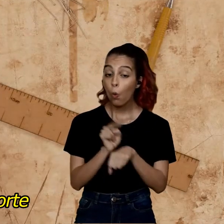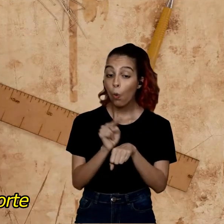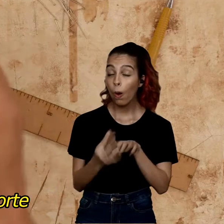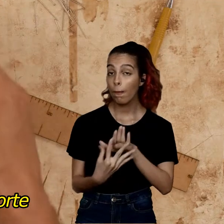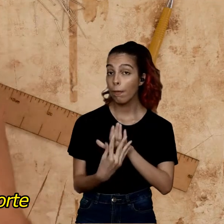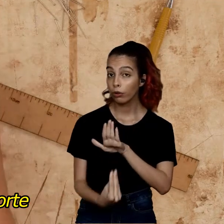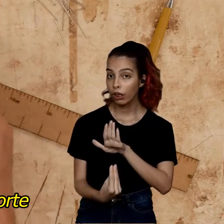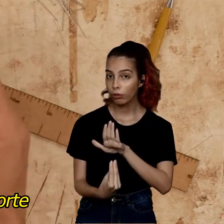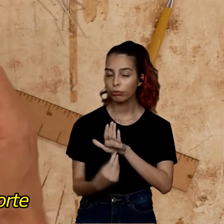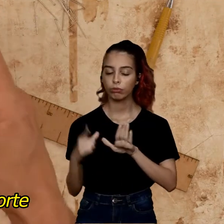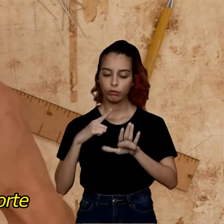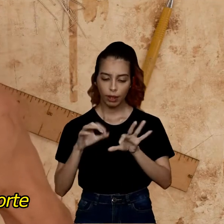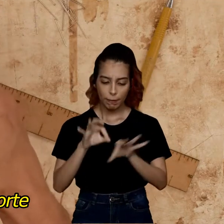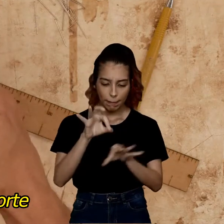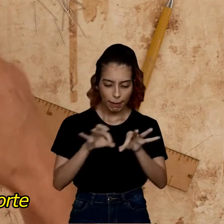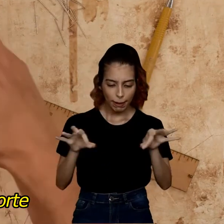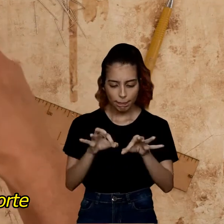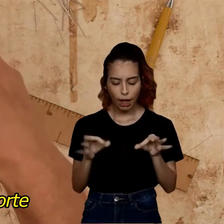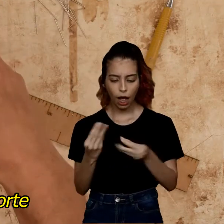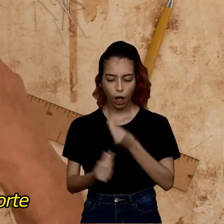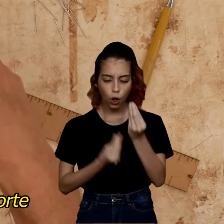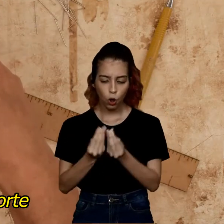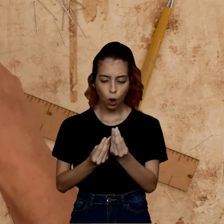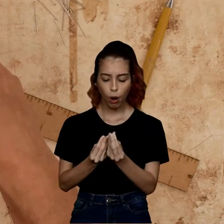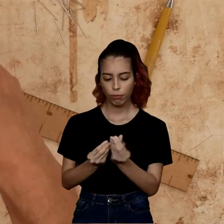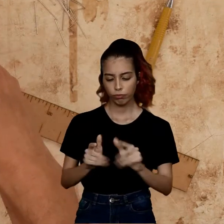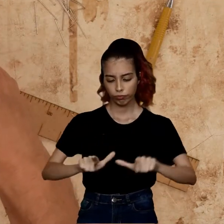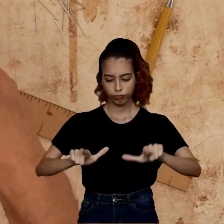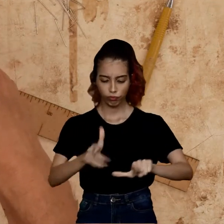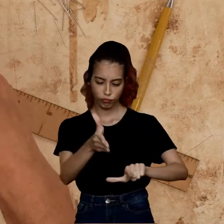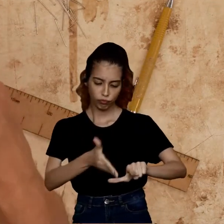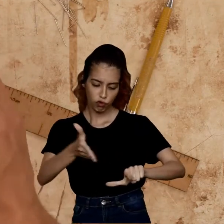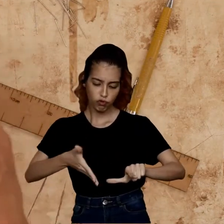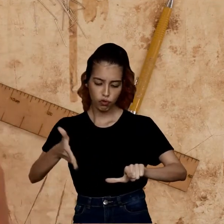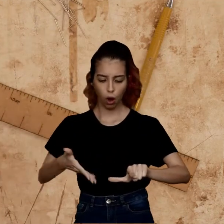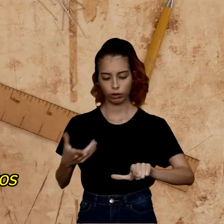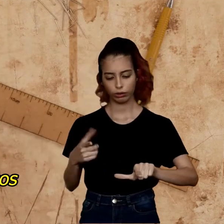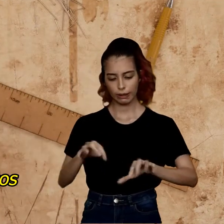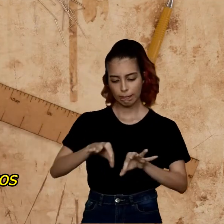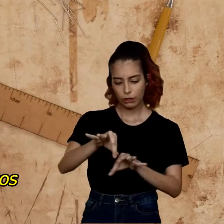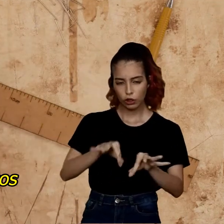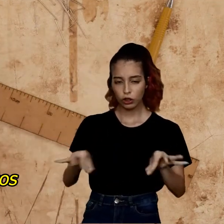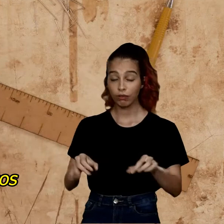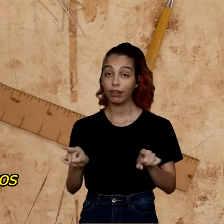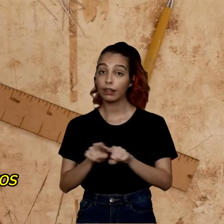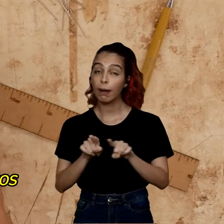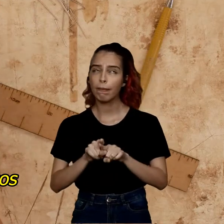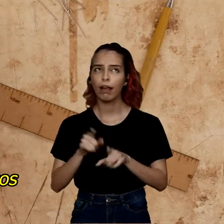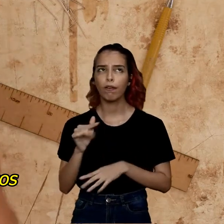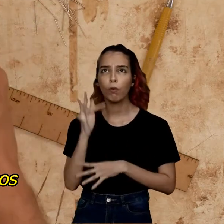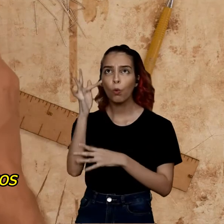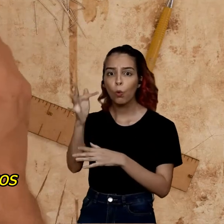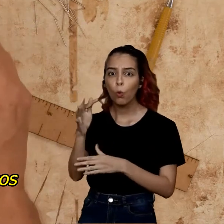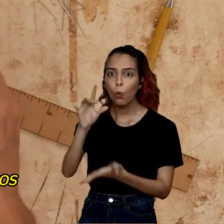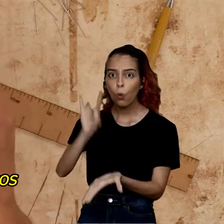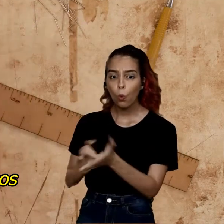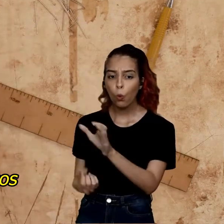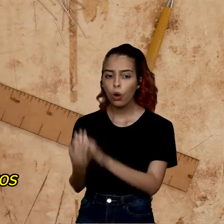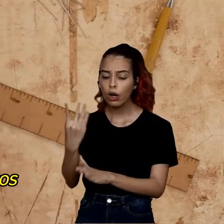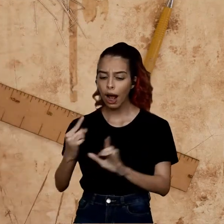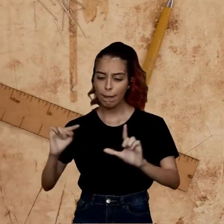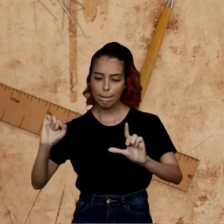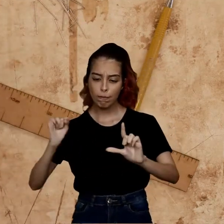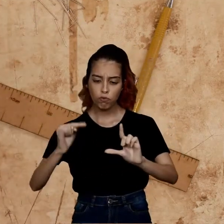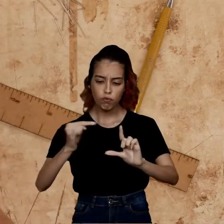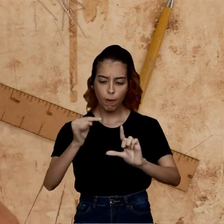desse modelo, eu já tenho todas as medidas de corte que eu preciso. Posso até contar quantos parafusos eu vou precisar,